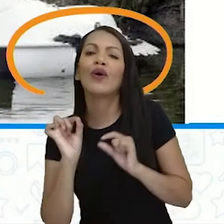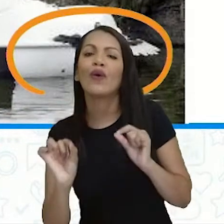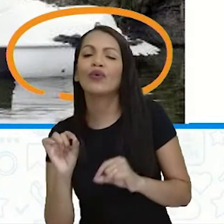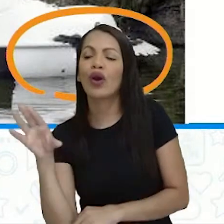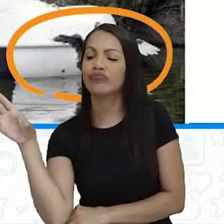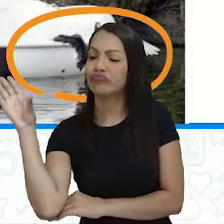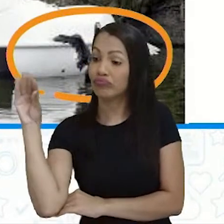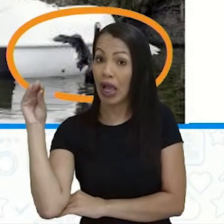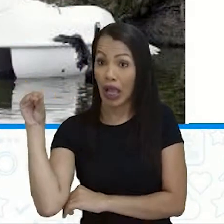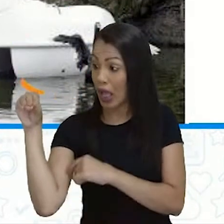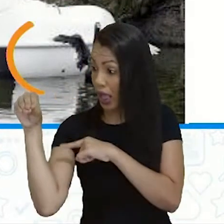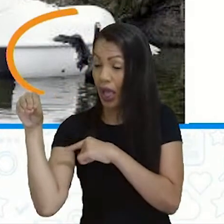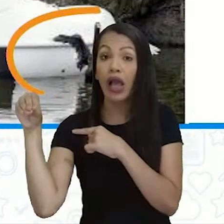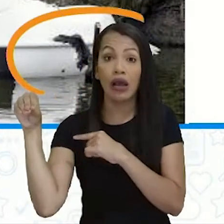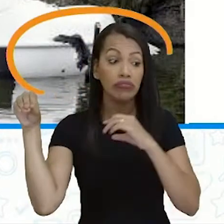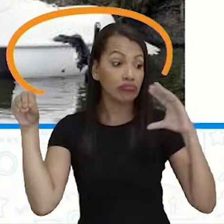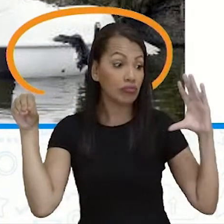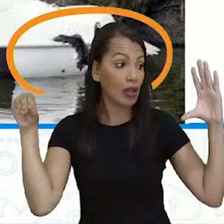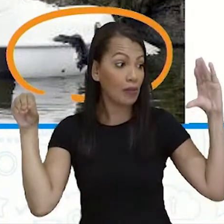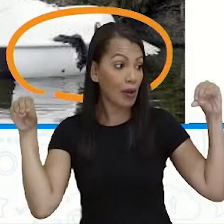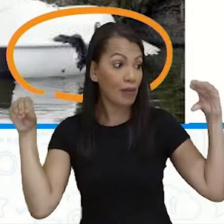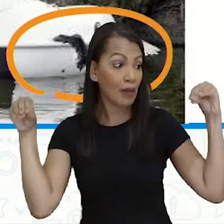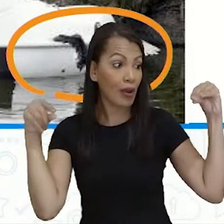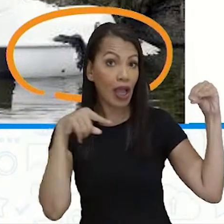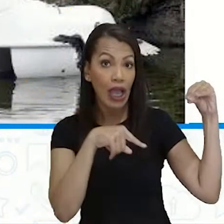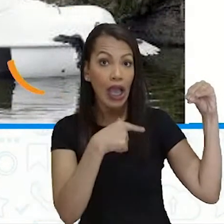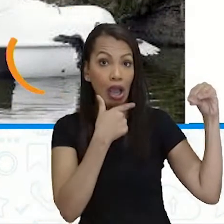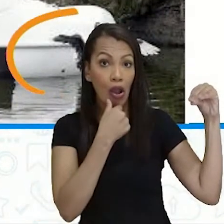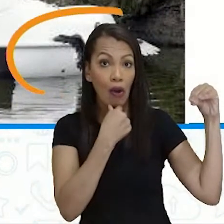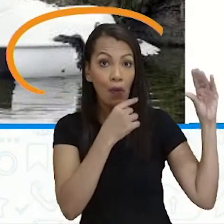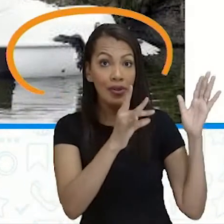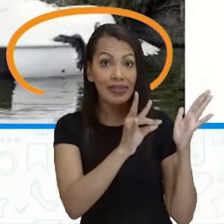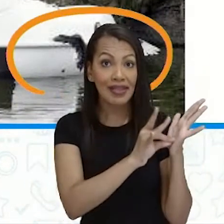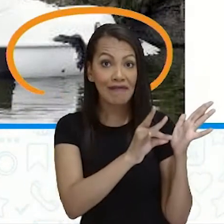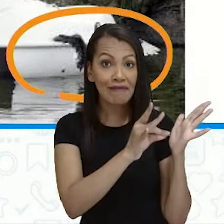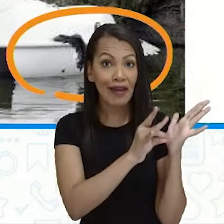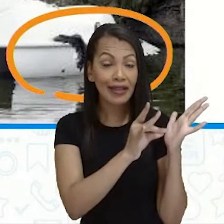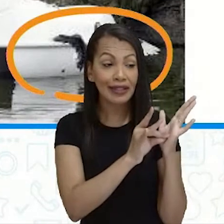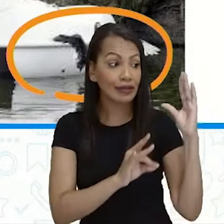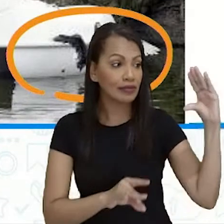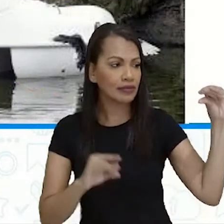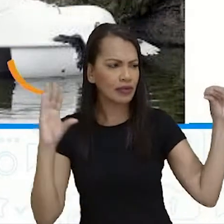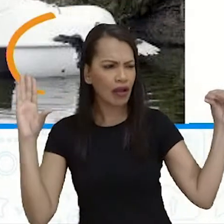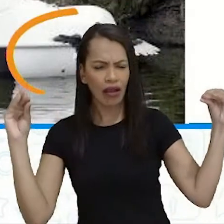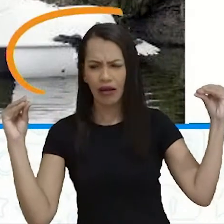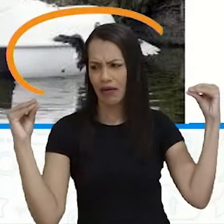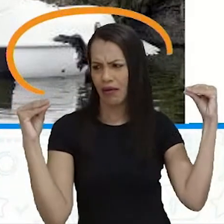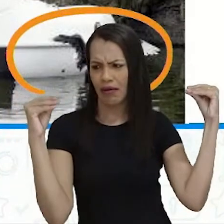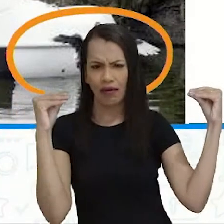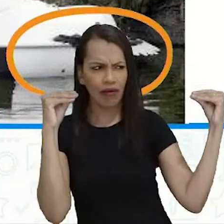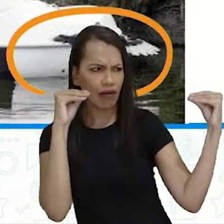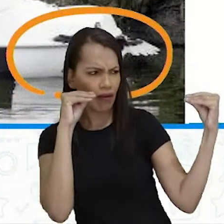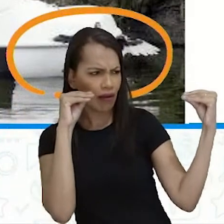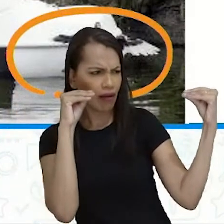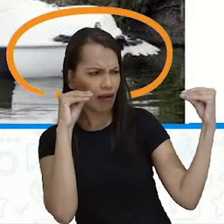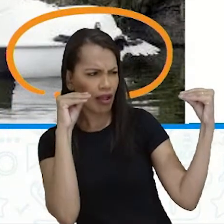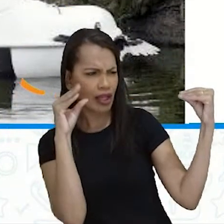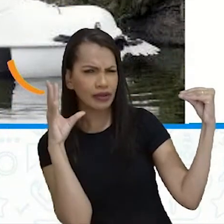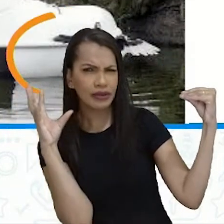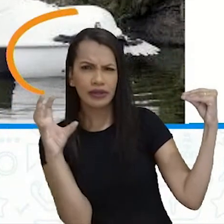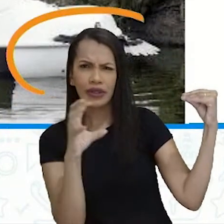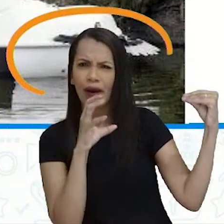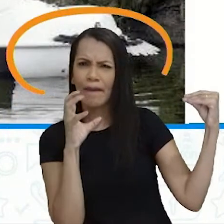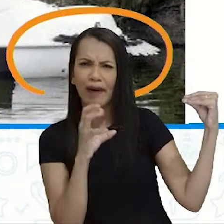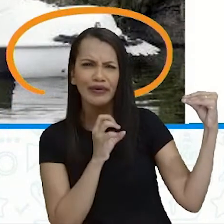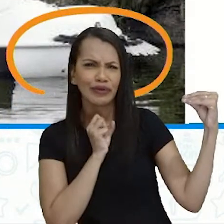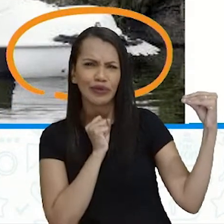esqueceu do brinquedo que capturou sua atenção por muitos meses. Então veja, a notícia não é essa é apenas